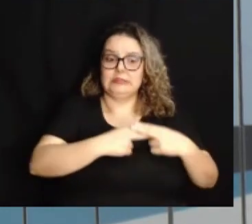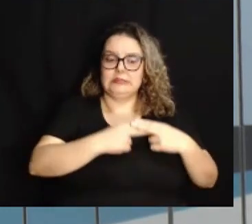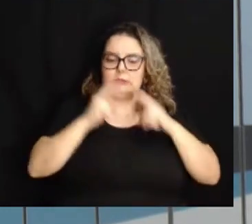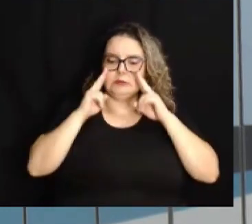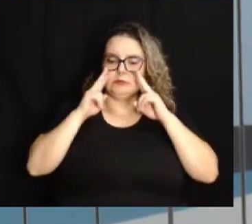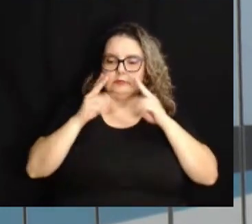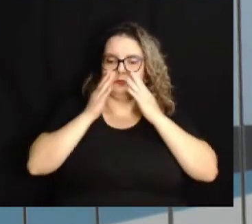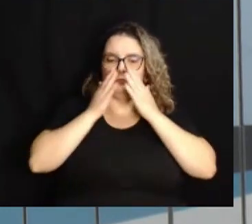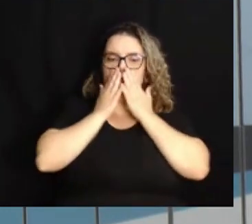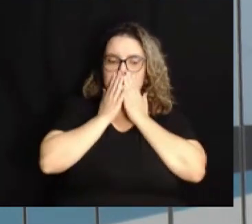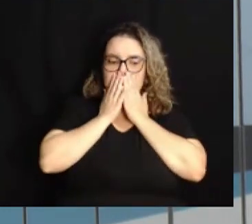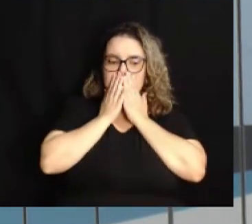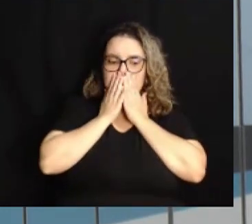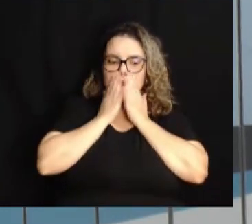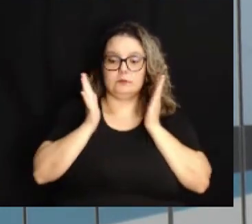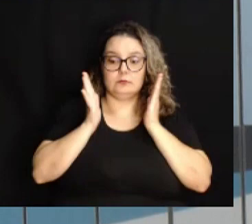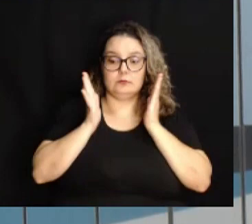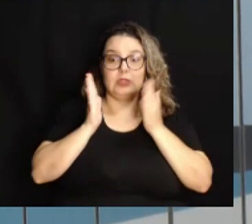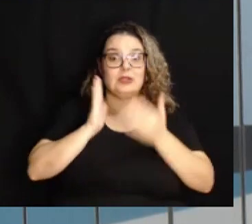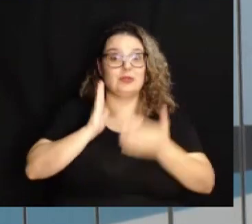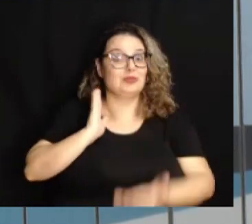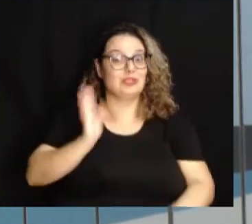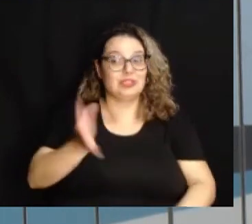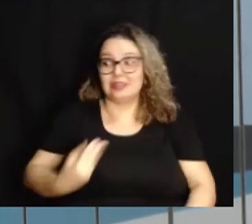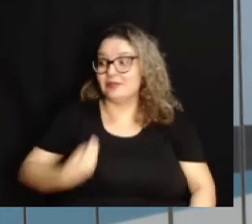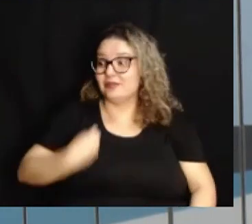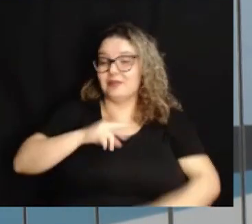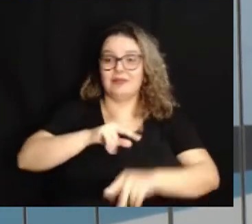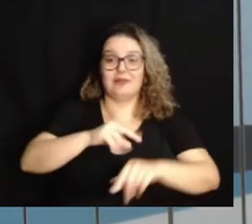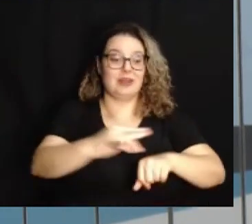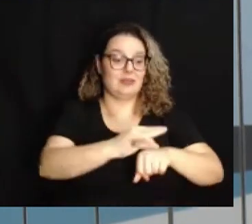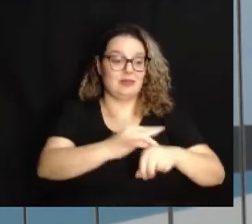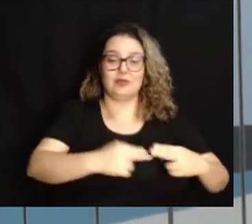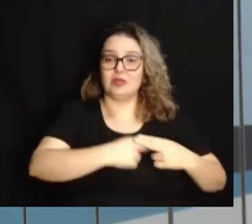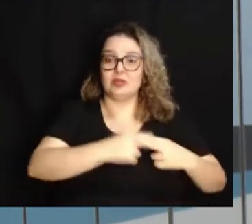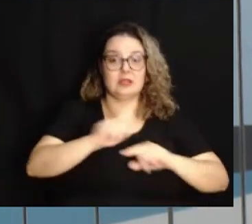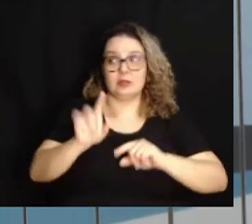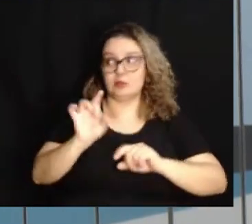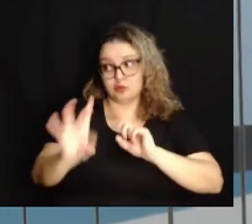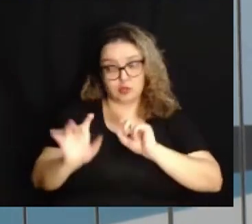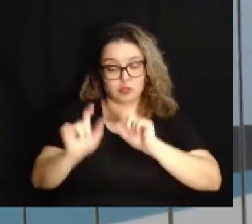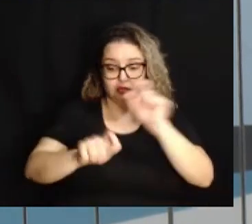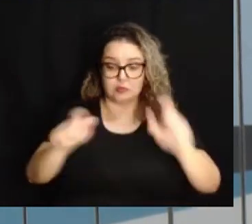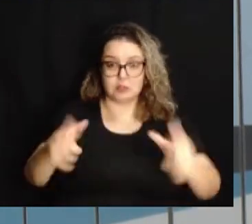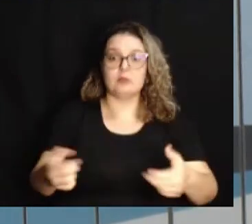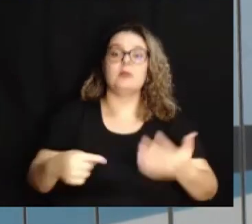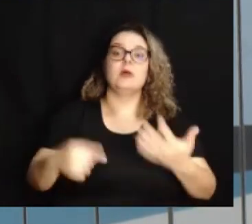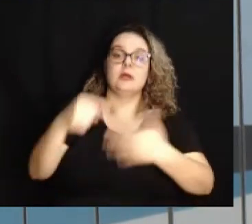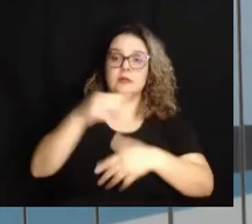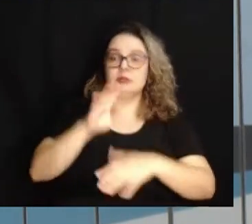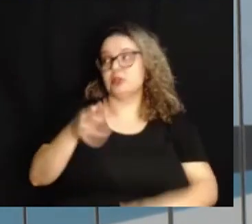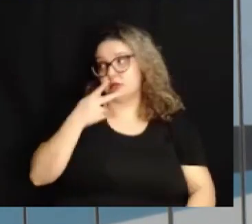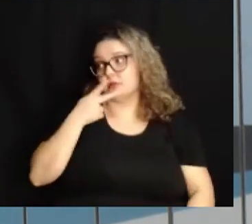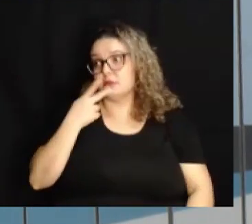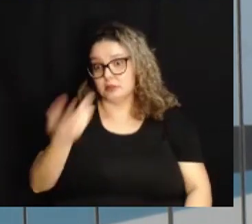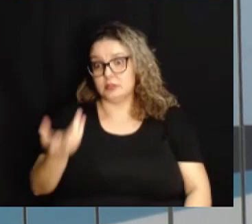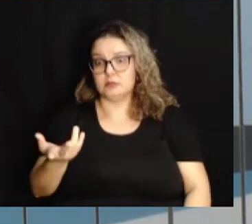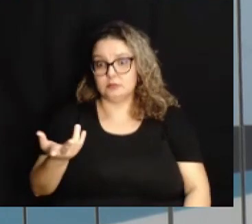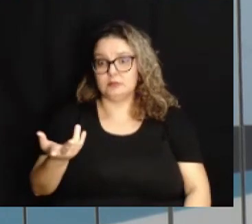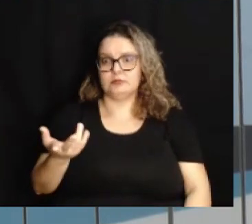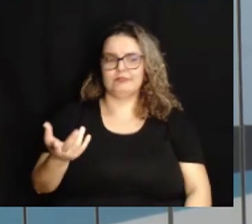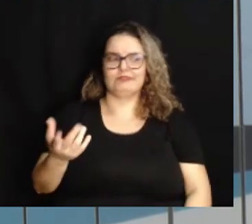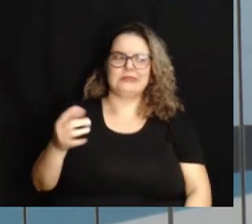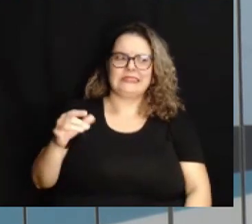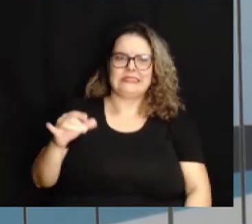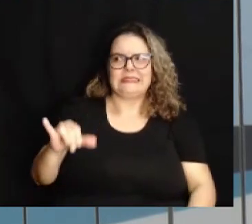peraí, eu já passei por muitos lutos, não só de pessoas, mas dessas outras questões comentadas, você vai falando, tem muita dor aqui que não foi colocada para